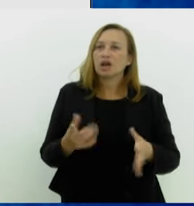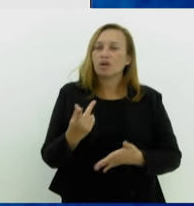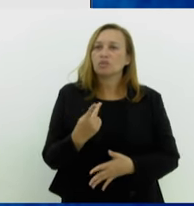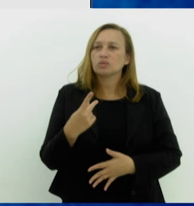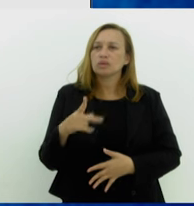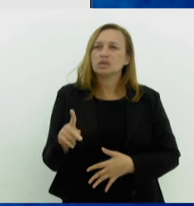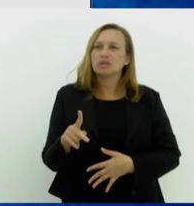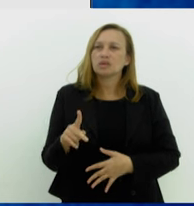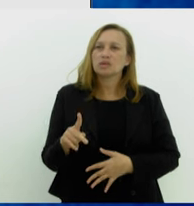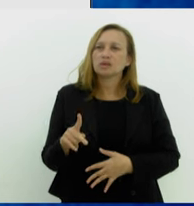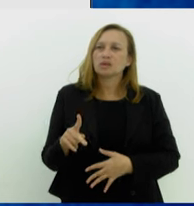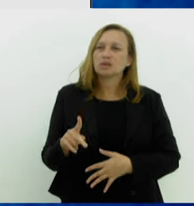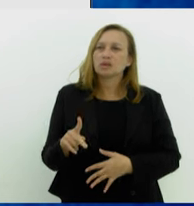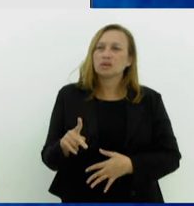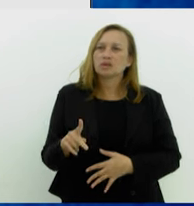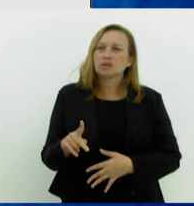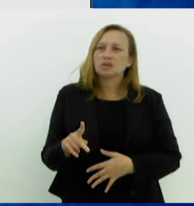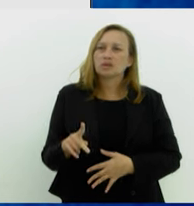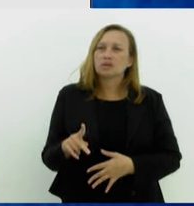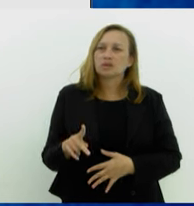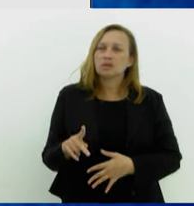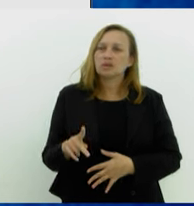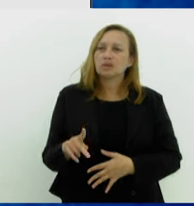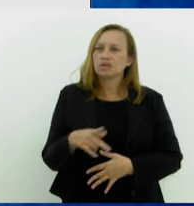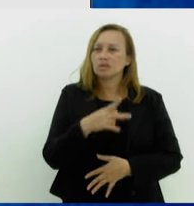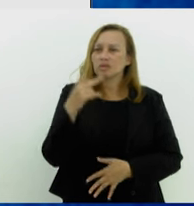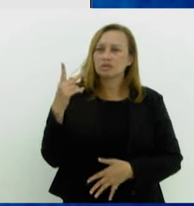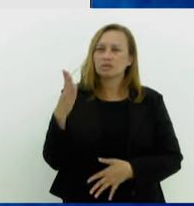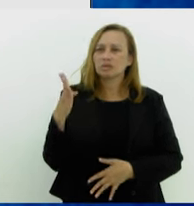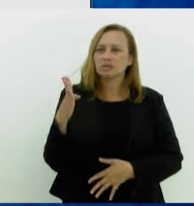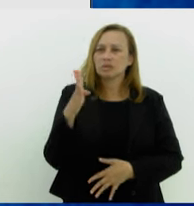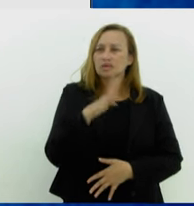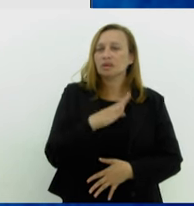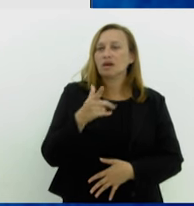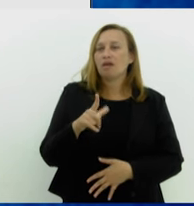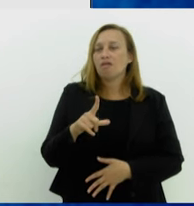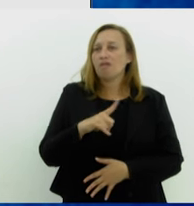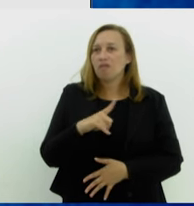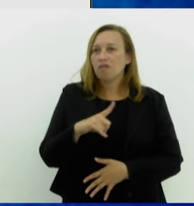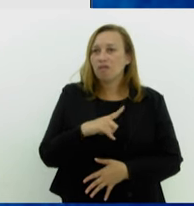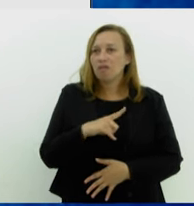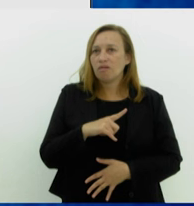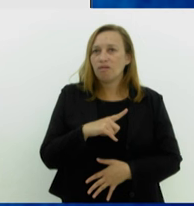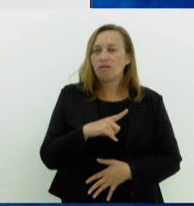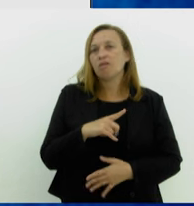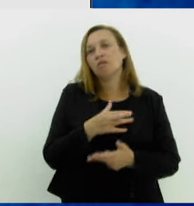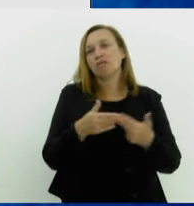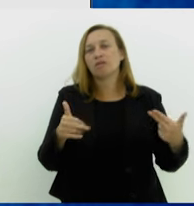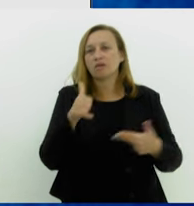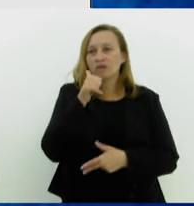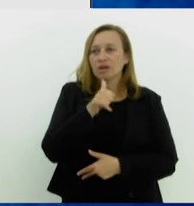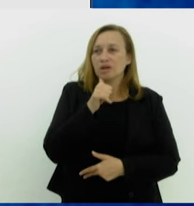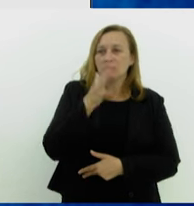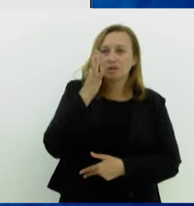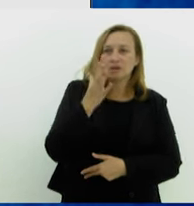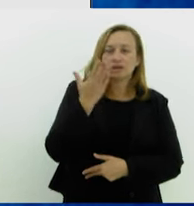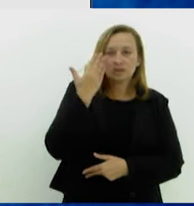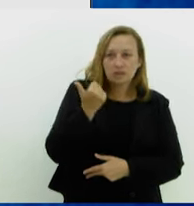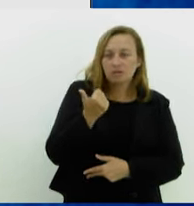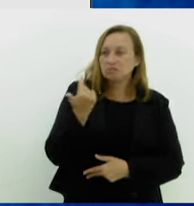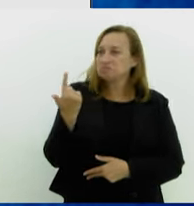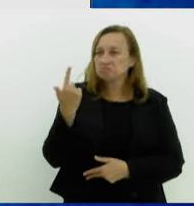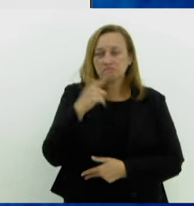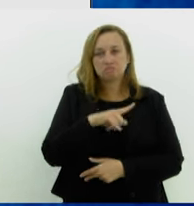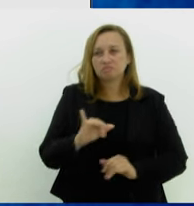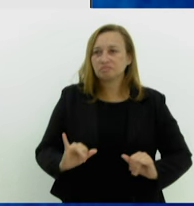eh o seu a a pessoa que faz mal para ela se ela tem aquela condição de né muitas mulheres vocês sabem não conseguem sair de condições